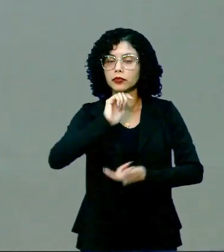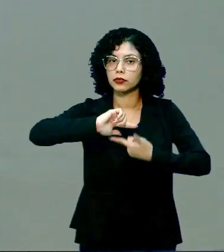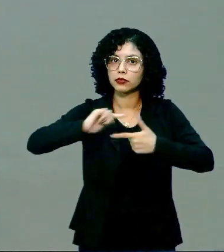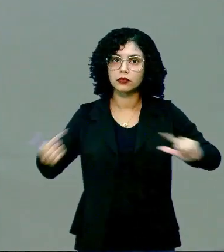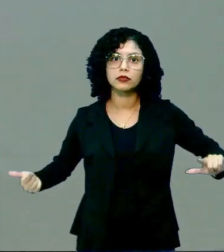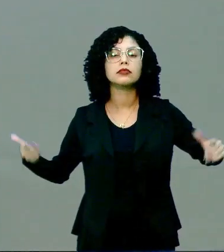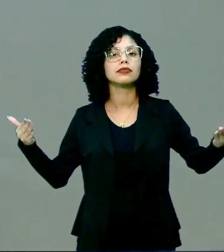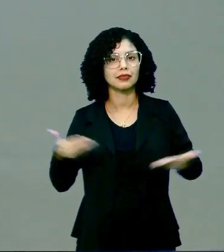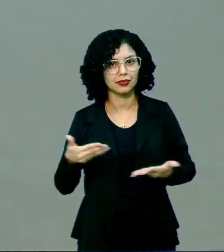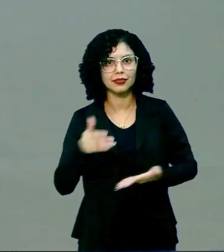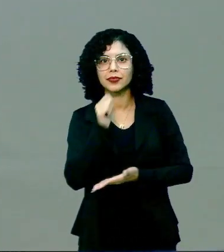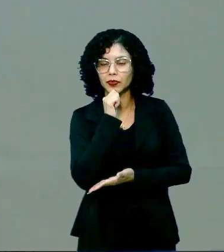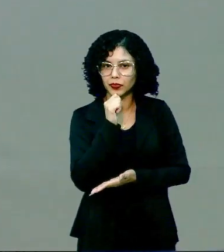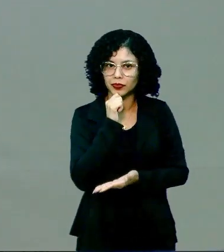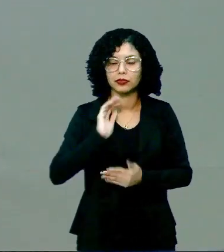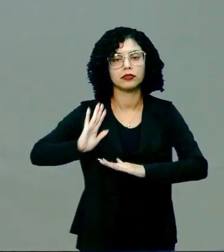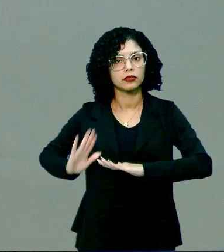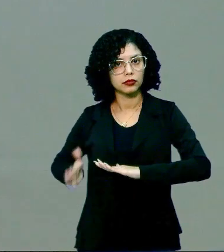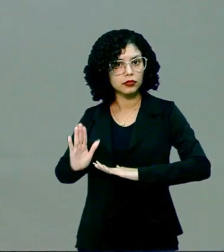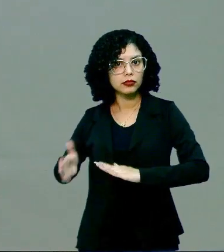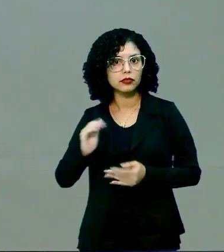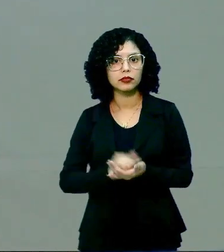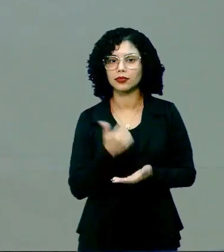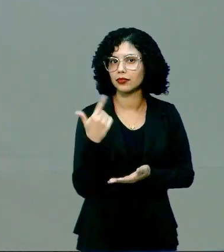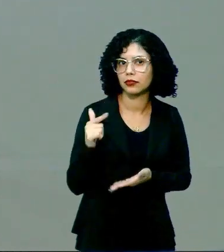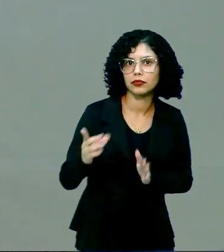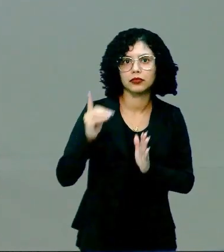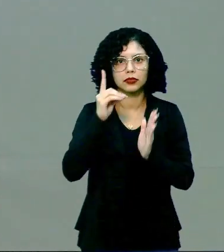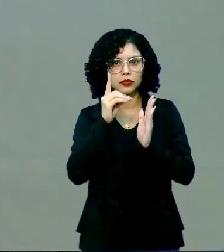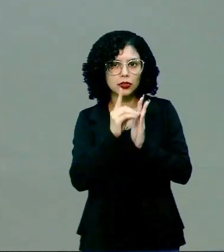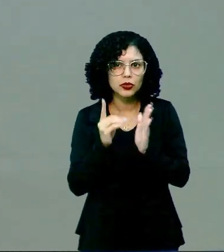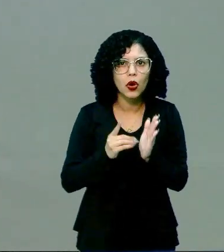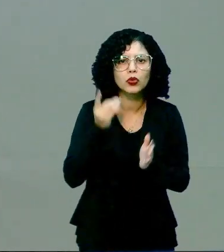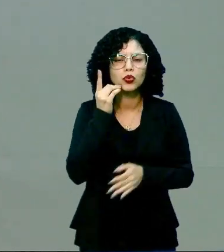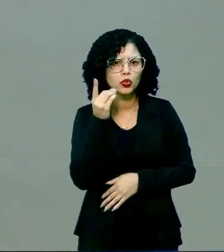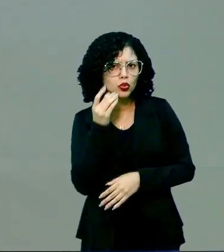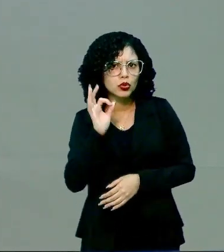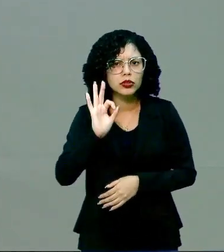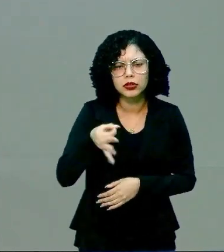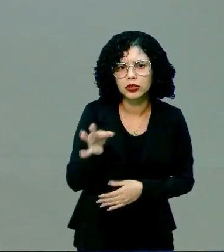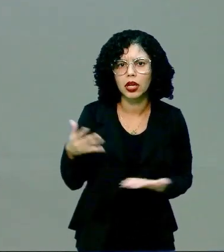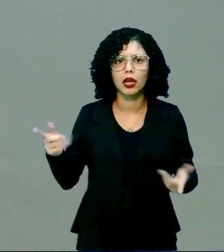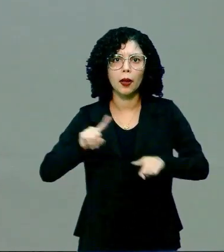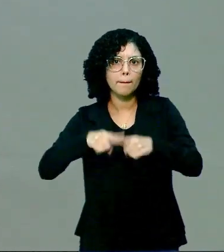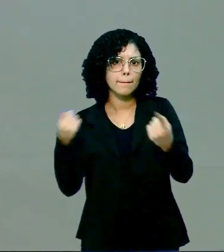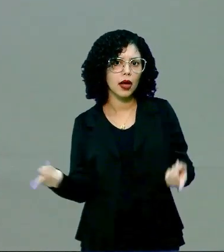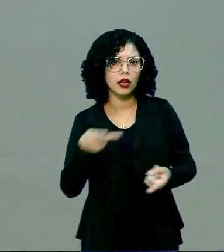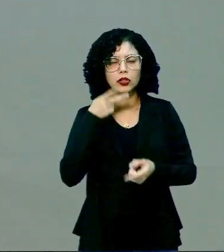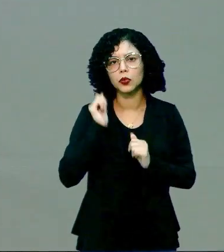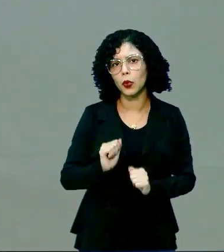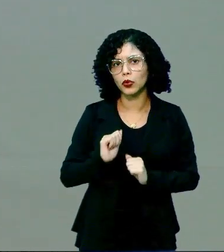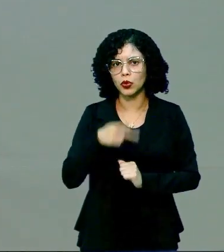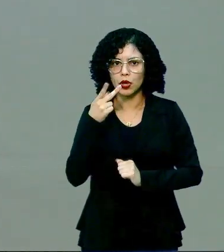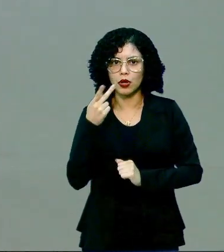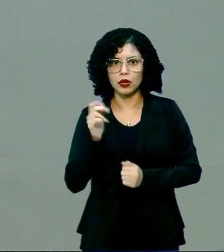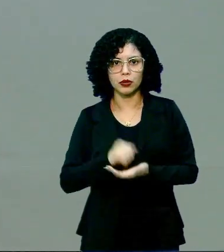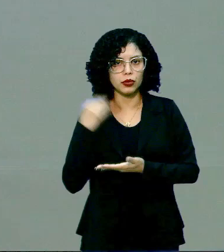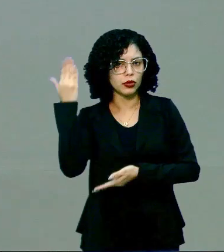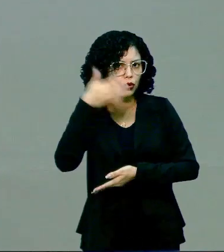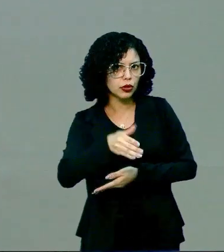dias atuais. Já o contemporâneo não tem uma data específica de início, mas a gente pode falar aí de